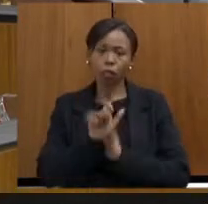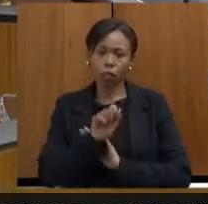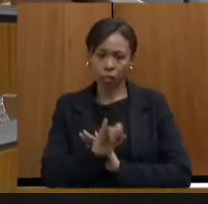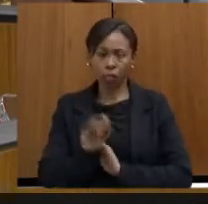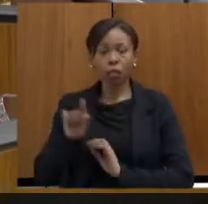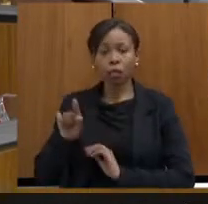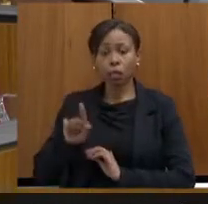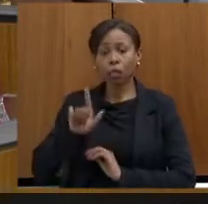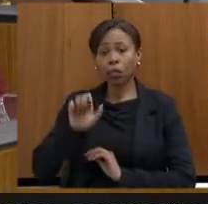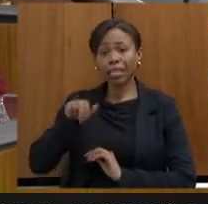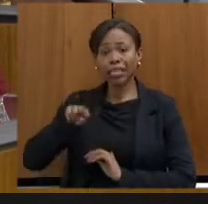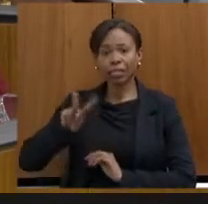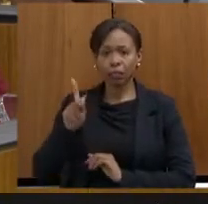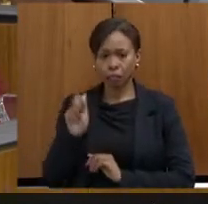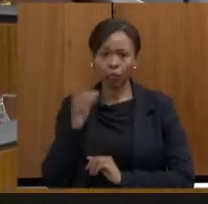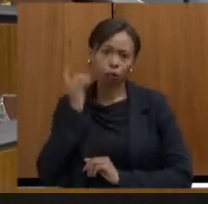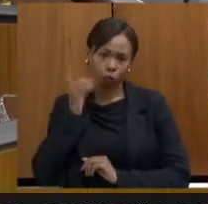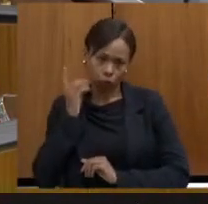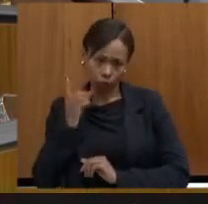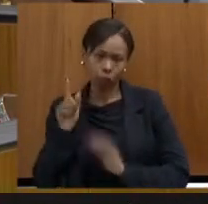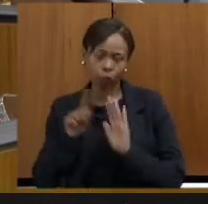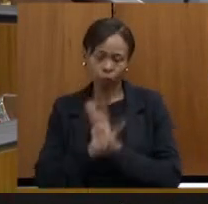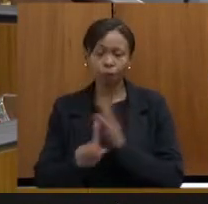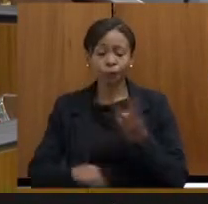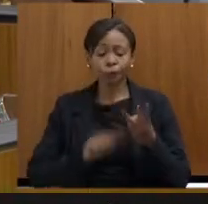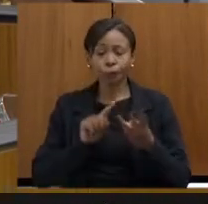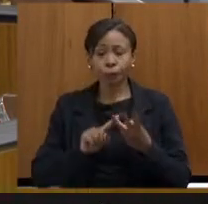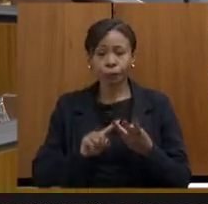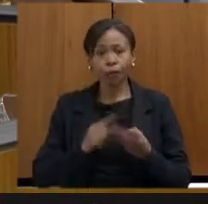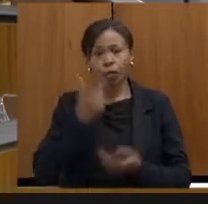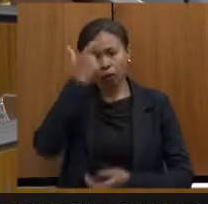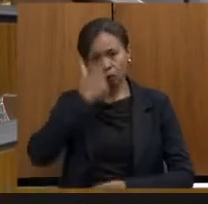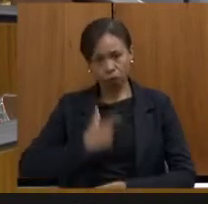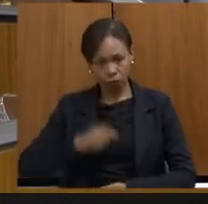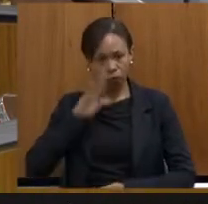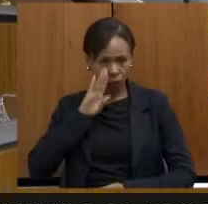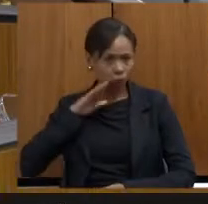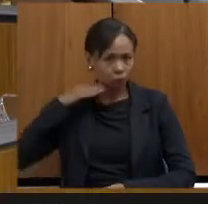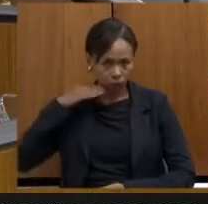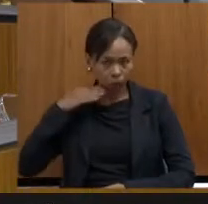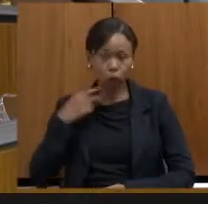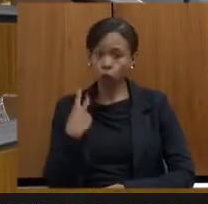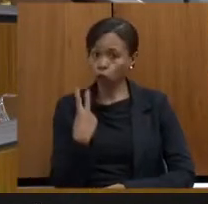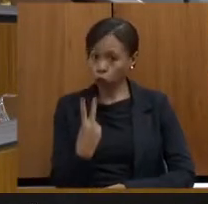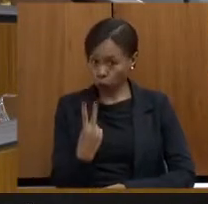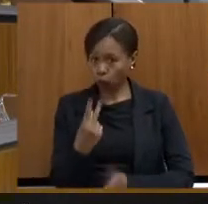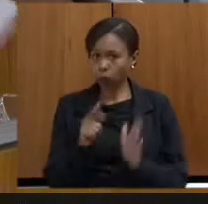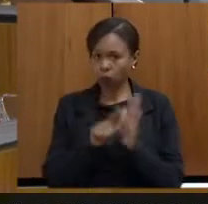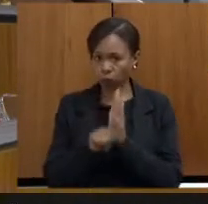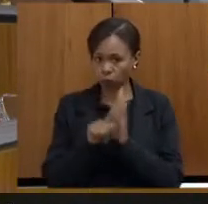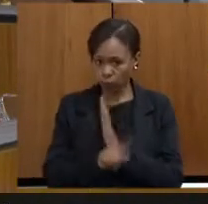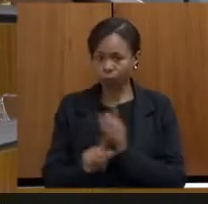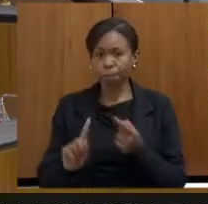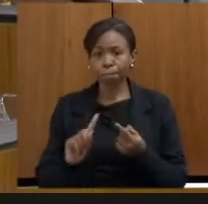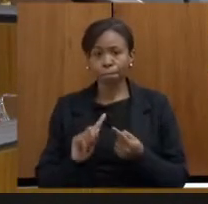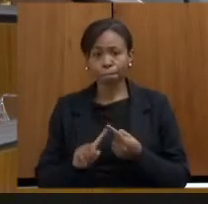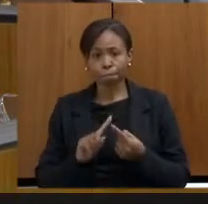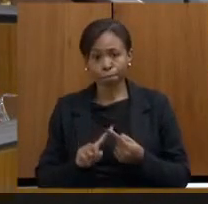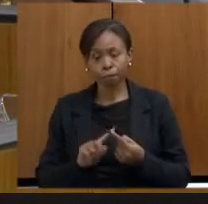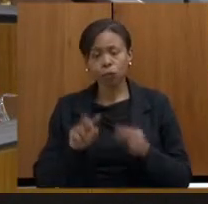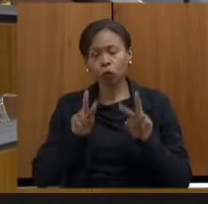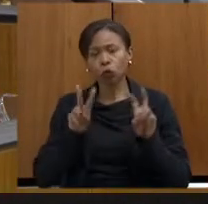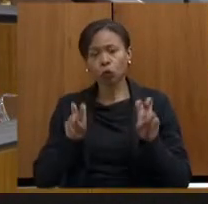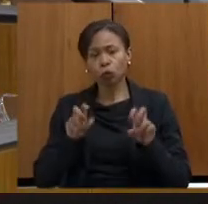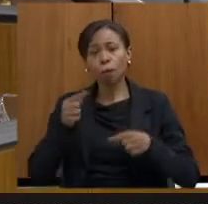Leninha. Agora nós vamos aos questionamentos da deputada Beatriz Cerqueira. São dois, secretária. O primeiro é